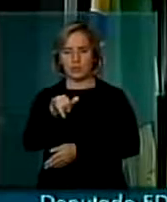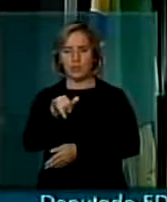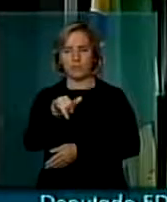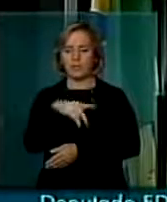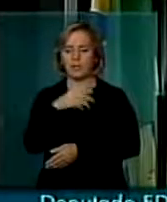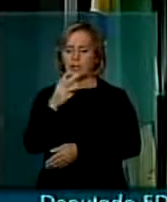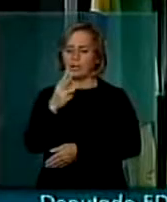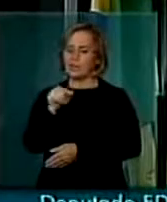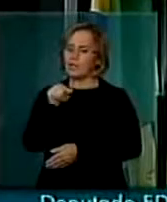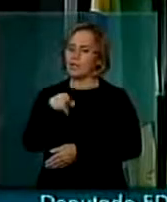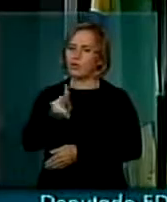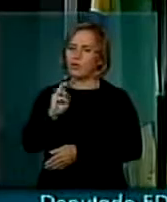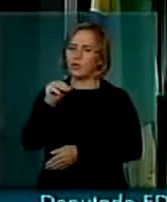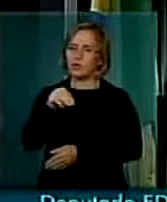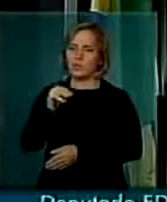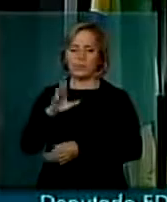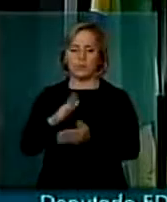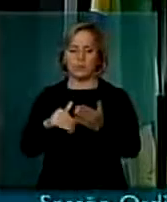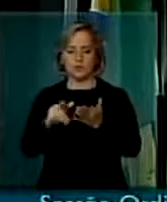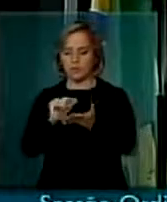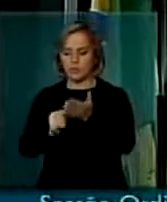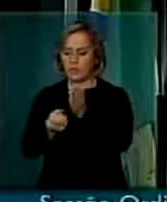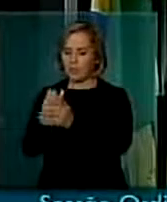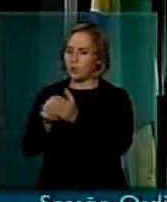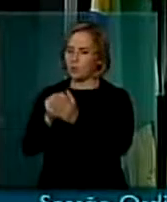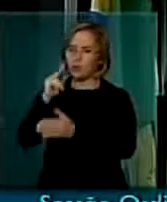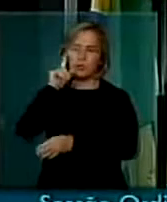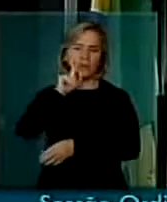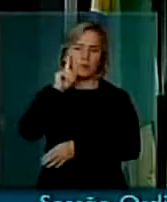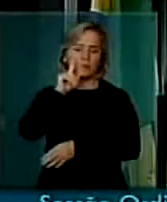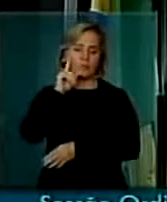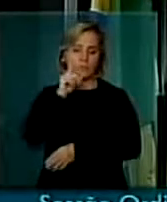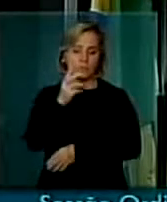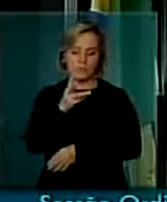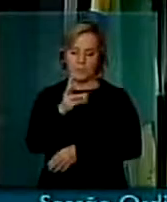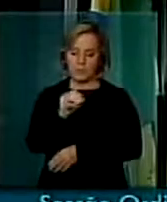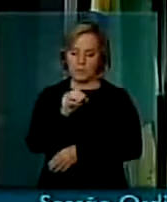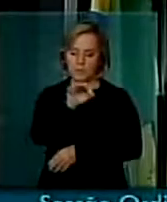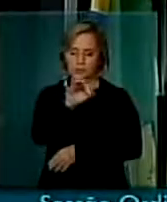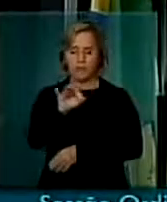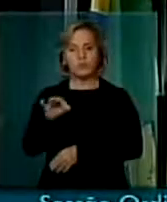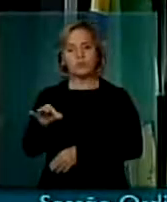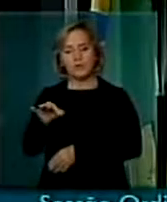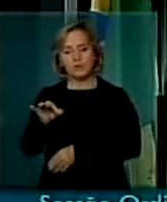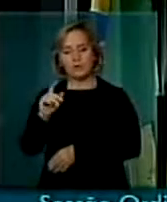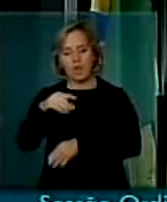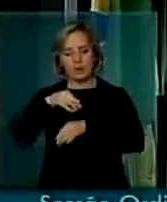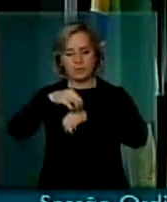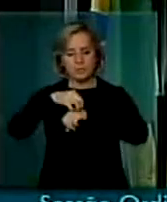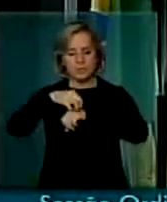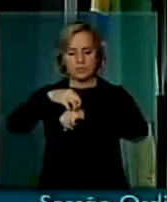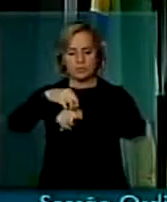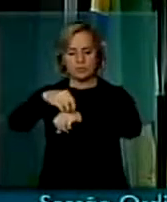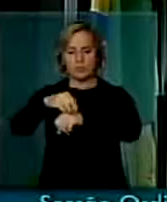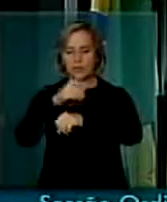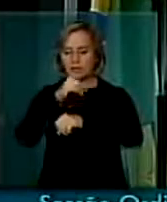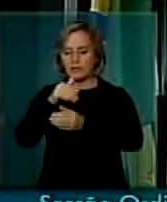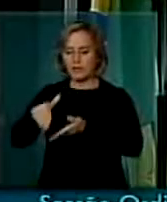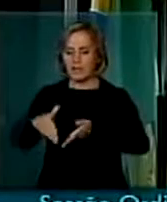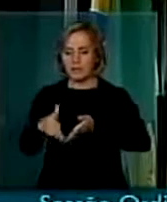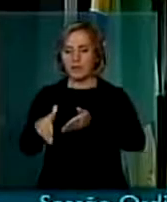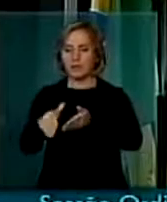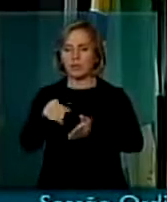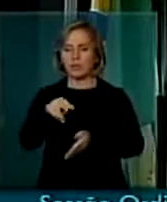onde a produção norte-americana, 30% é transportada pelo rio